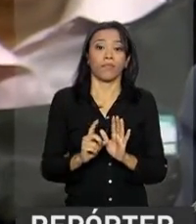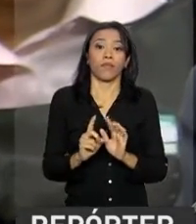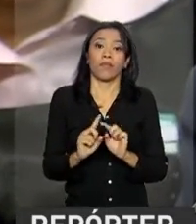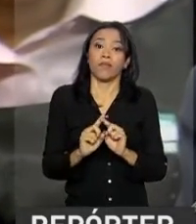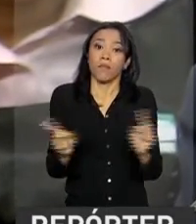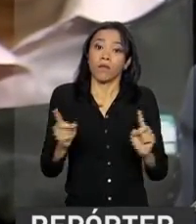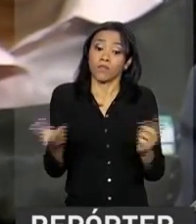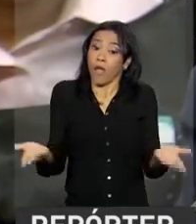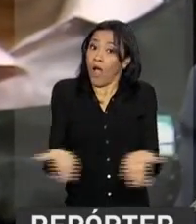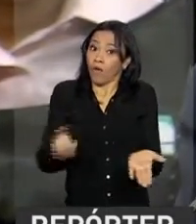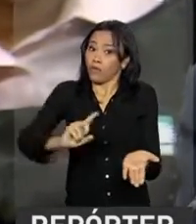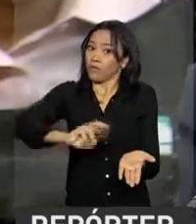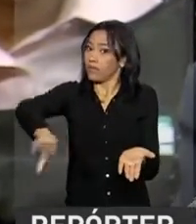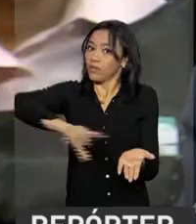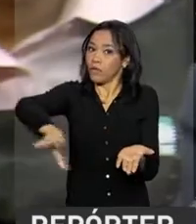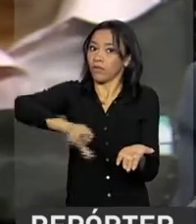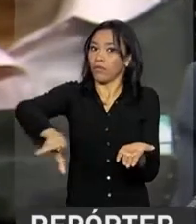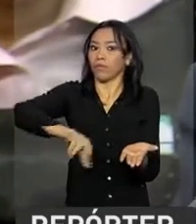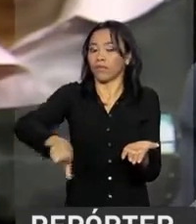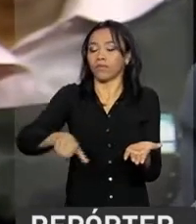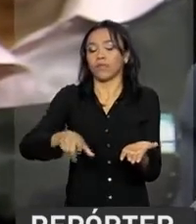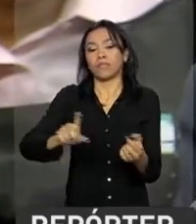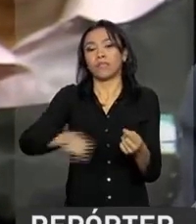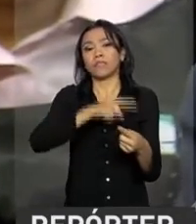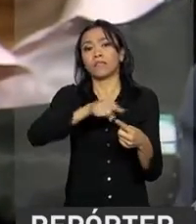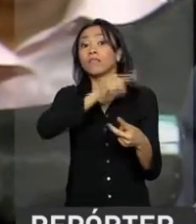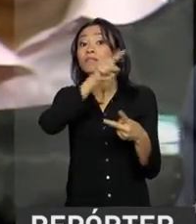no momento não, e segundo,